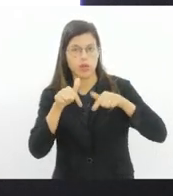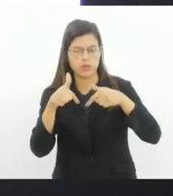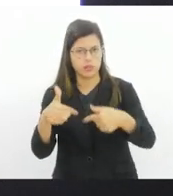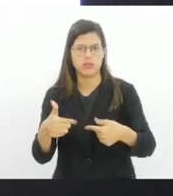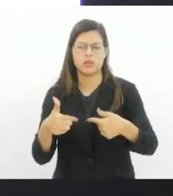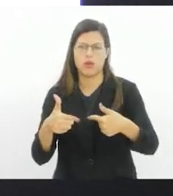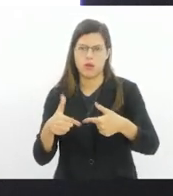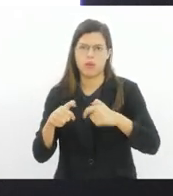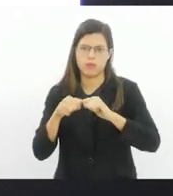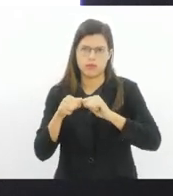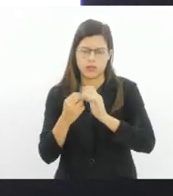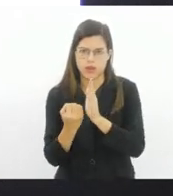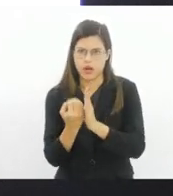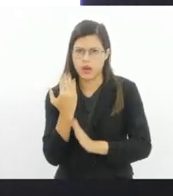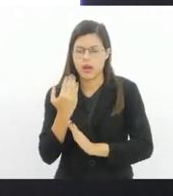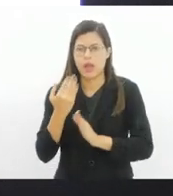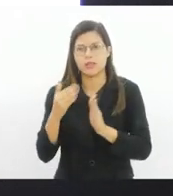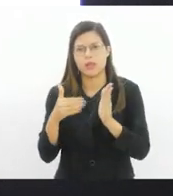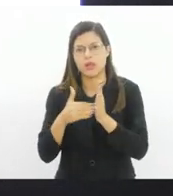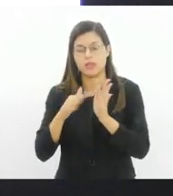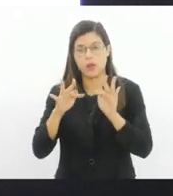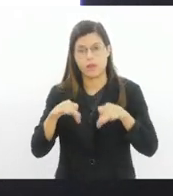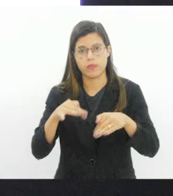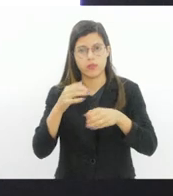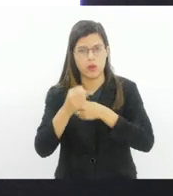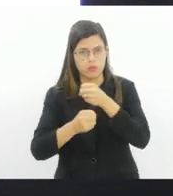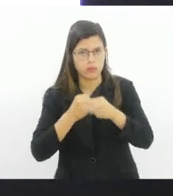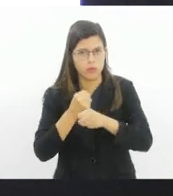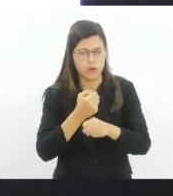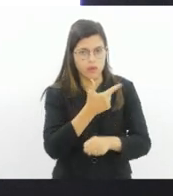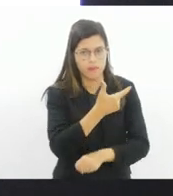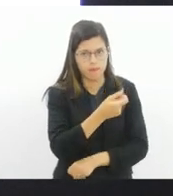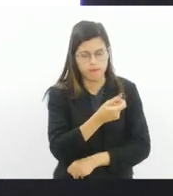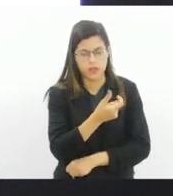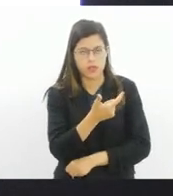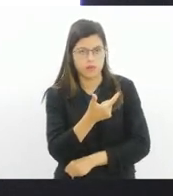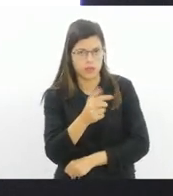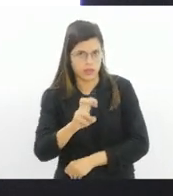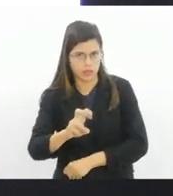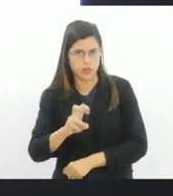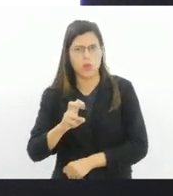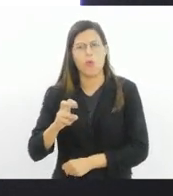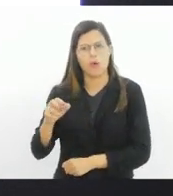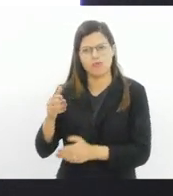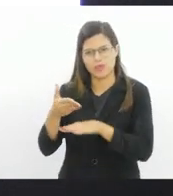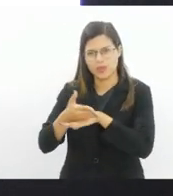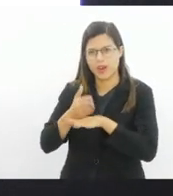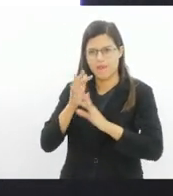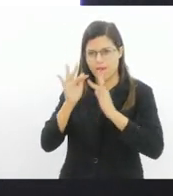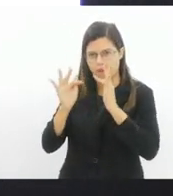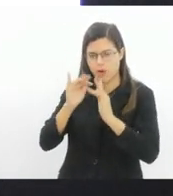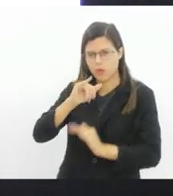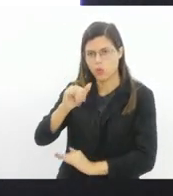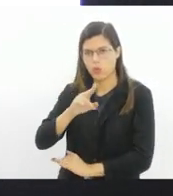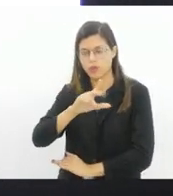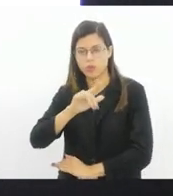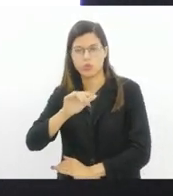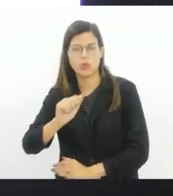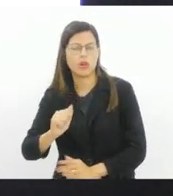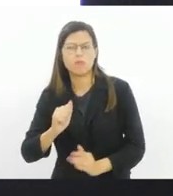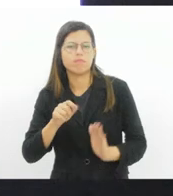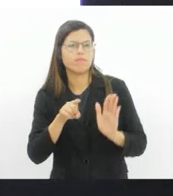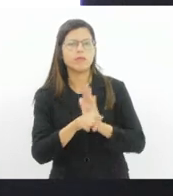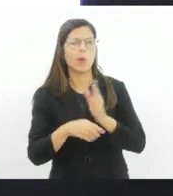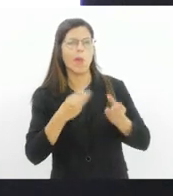para serem elaboradas até o final de 2025. Eu cheguei e estava já fofocando com a Júlia, perguntando como está o andamento do pacto.